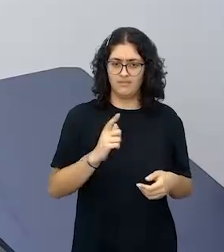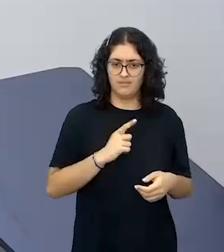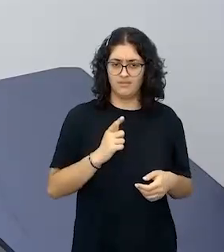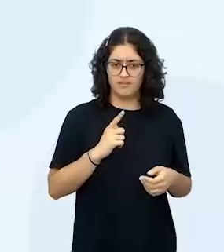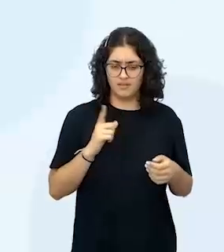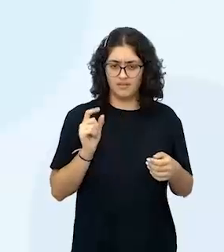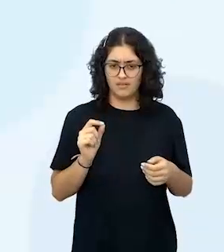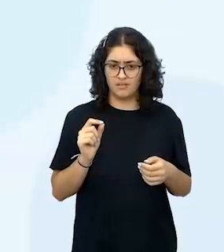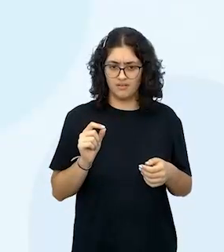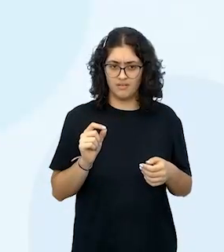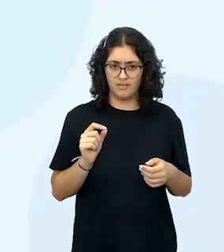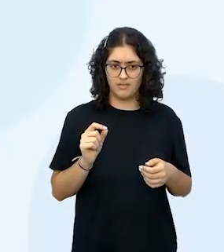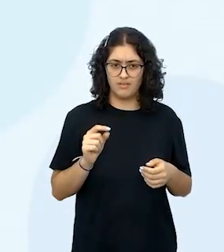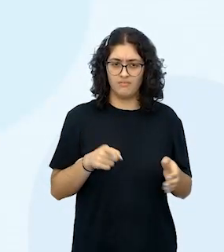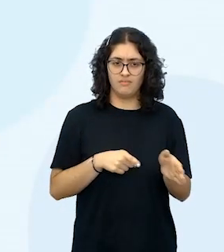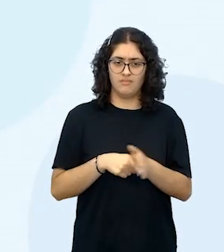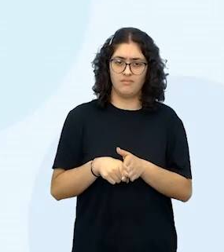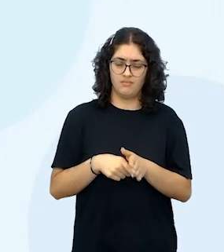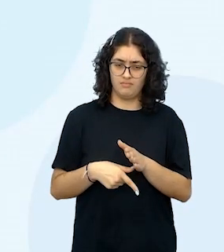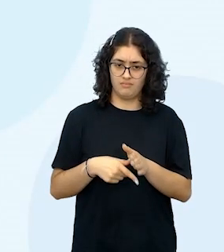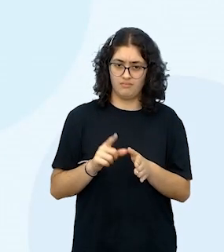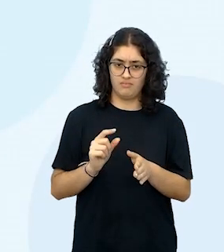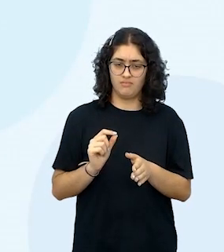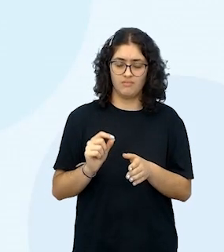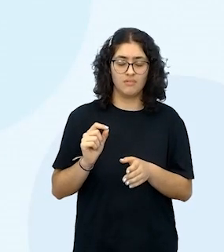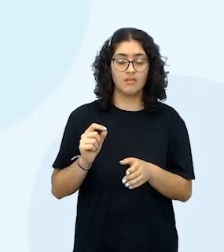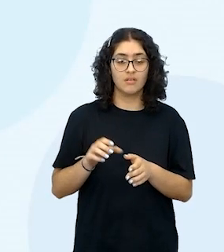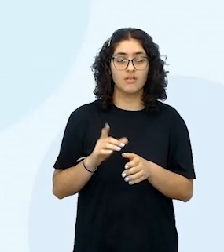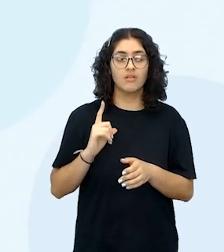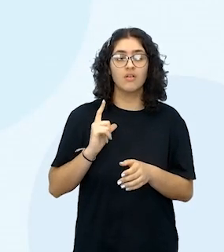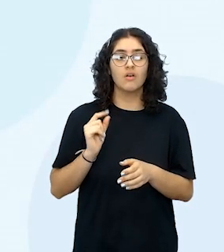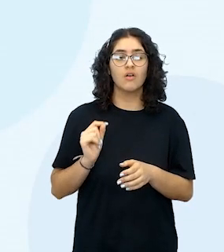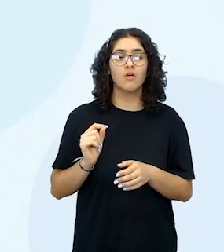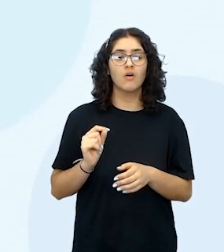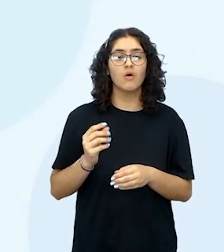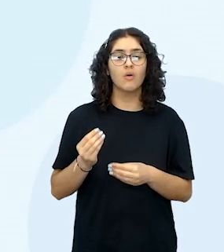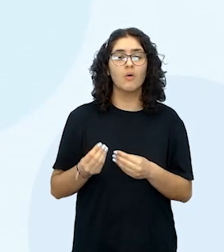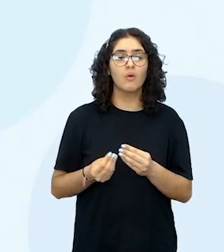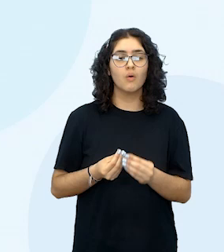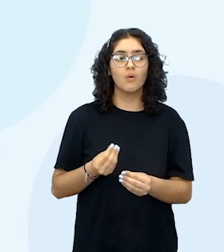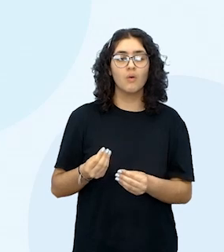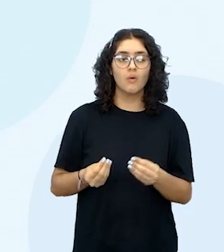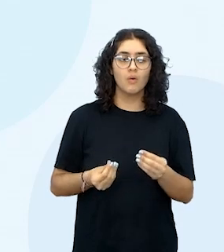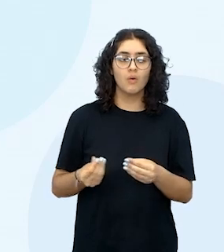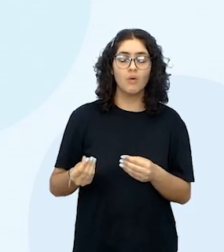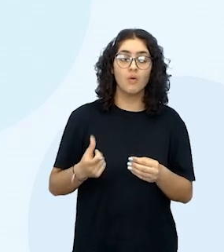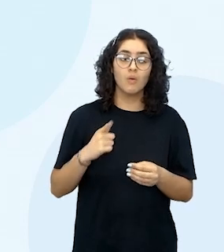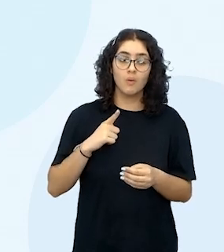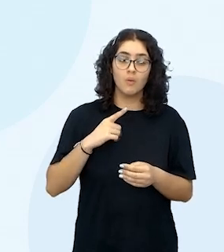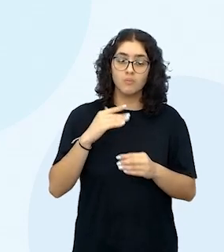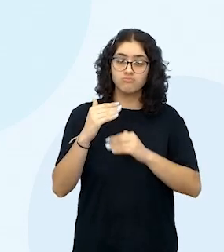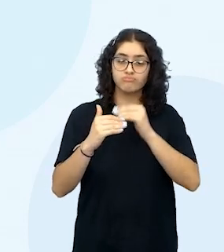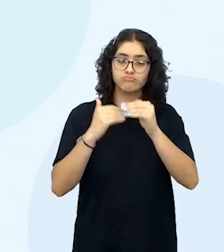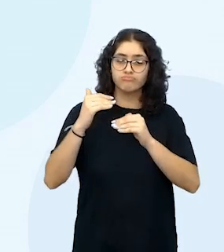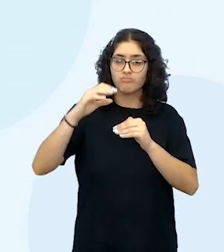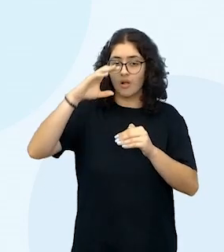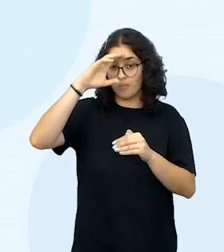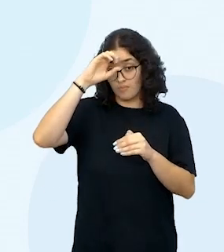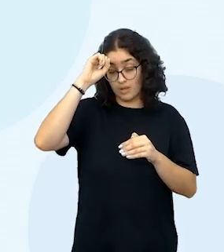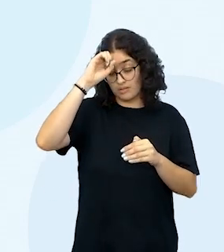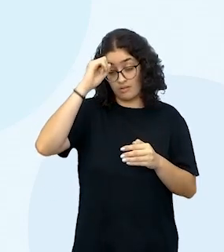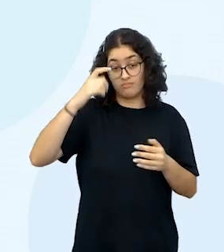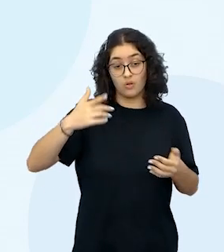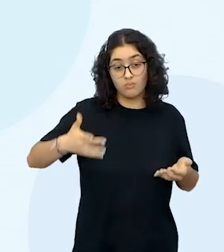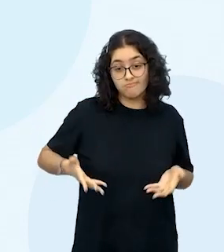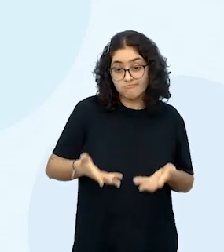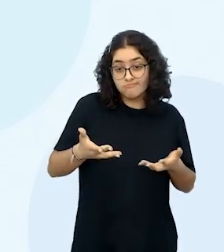foco, a pré-iniciação científica com foco no ensino por investigação, ela contribui lógico, para o processo de ensino-aprendizagem.